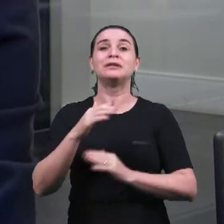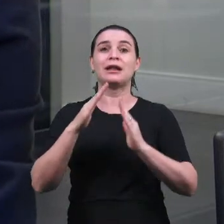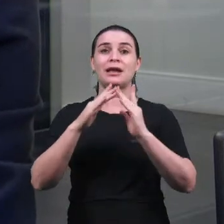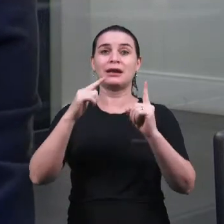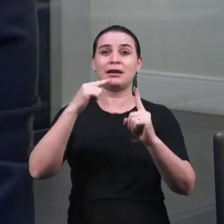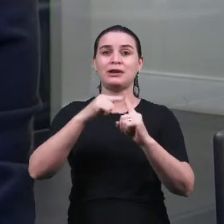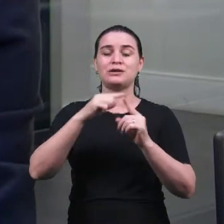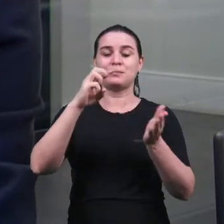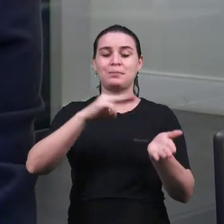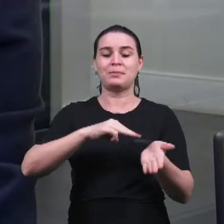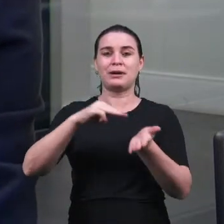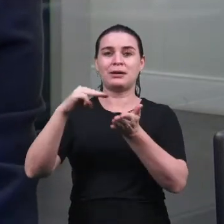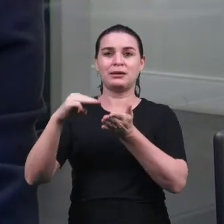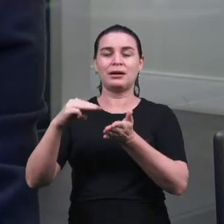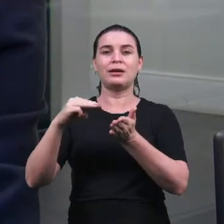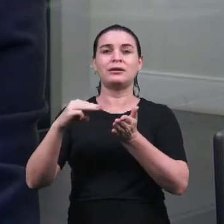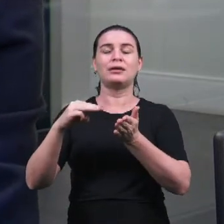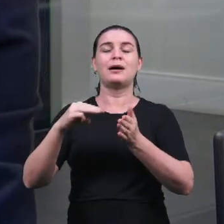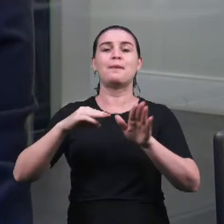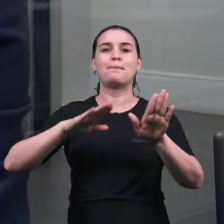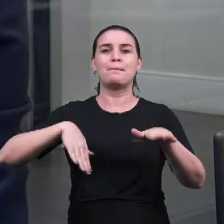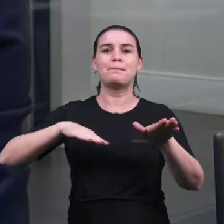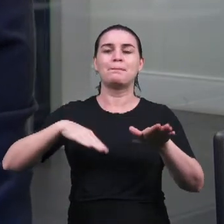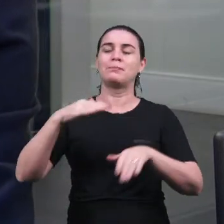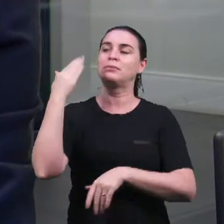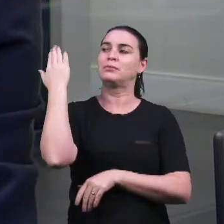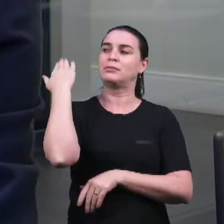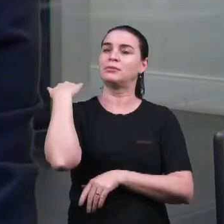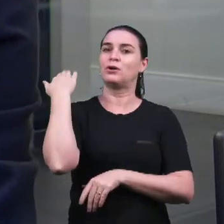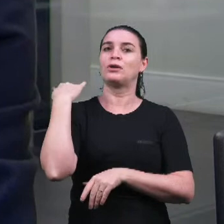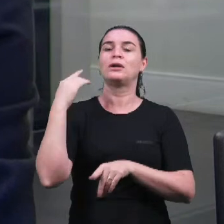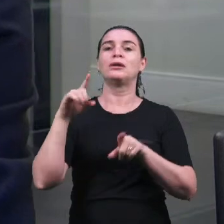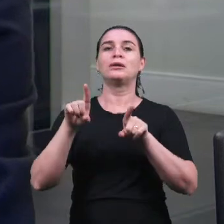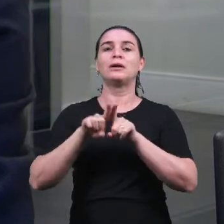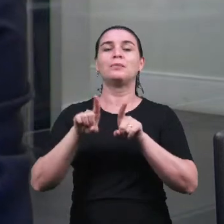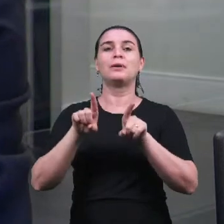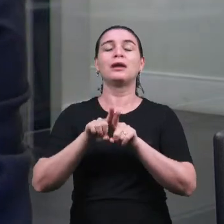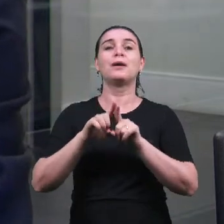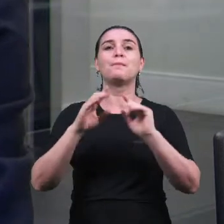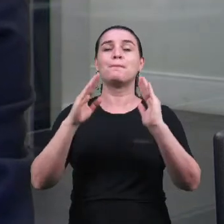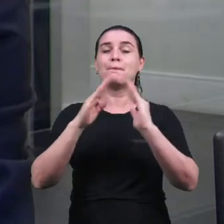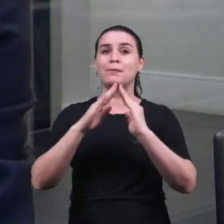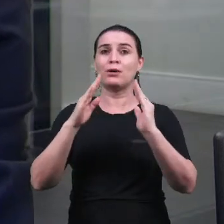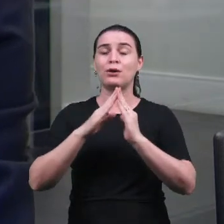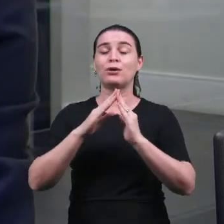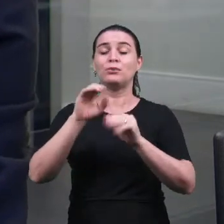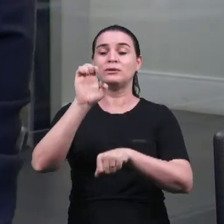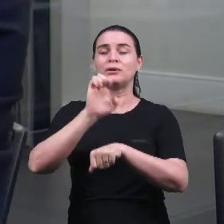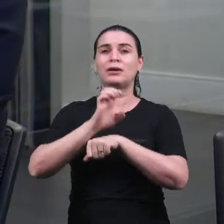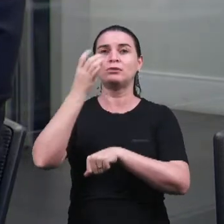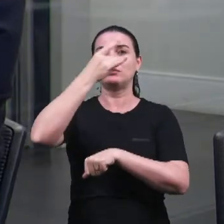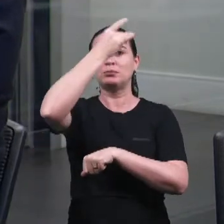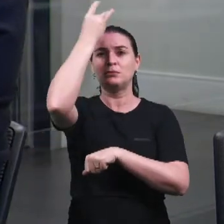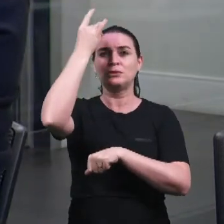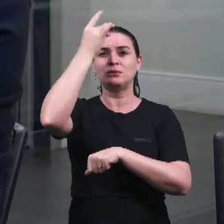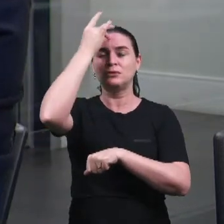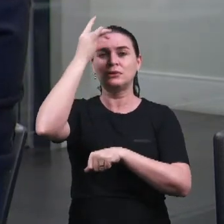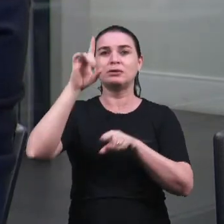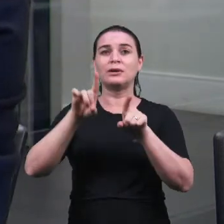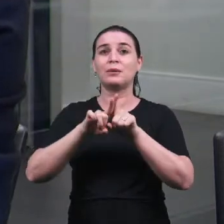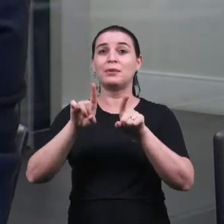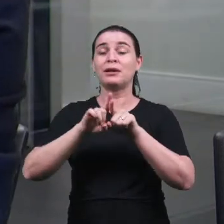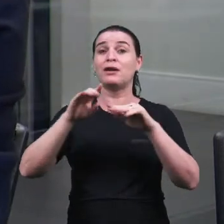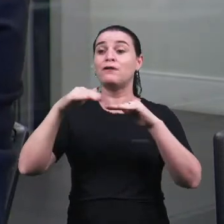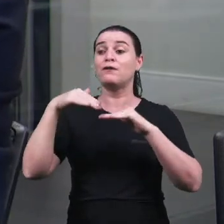Dick, toda segunda-feira. Então, os irmãos que moram por aqui, ou que moram no estado, ou até fora do estado, você sabe, Kleber, que até irmãos de fora